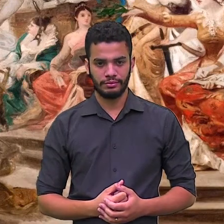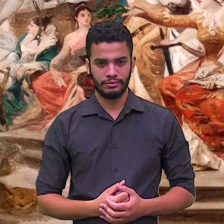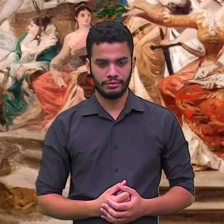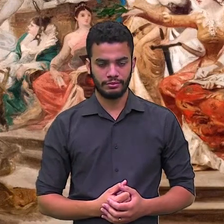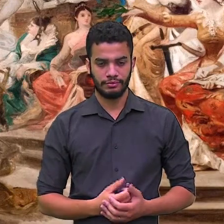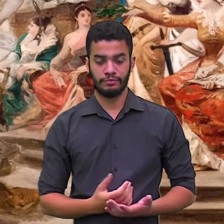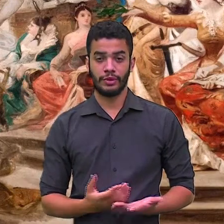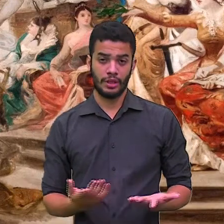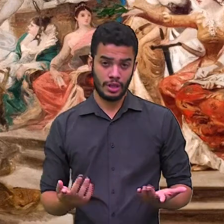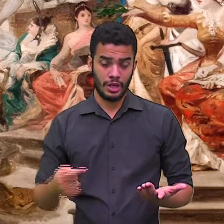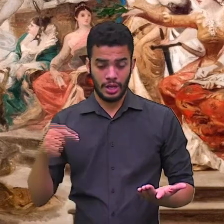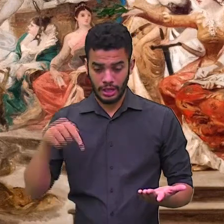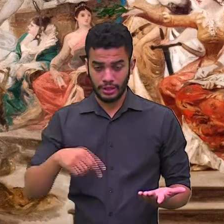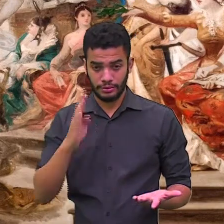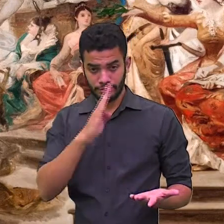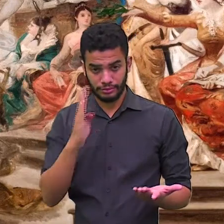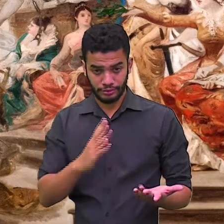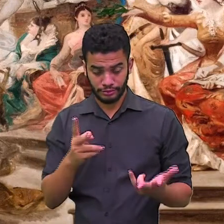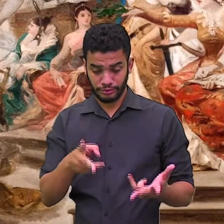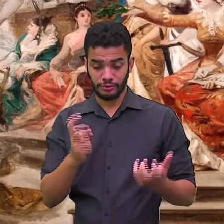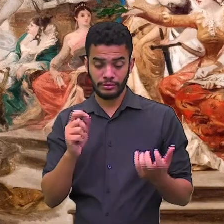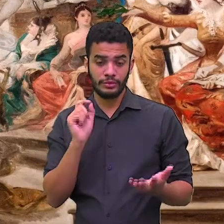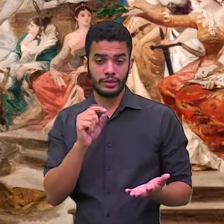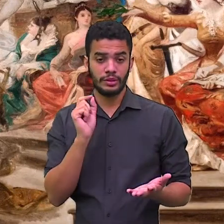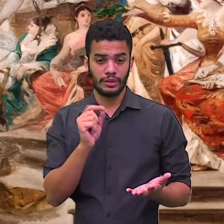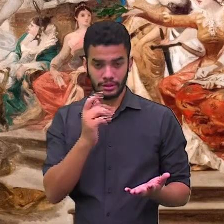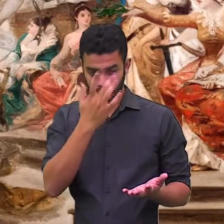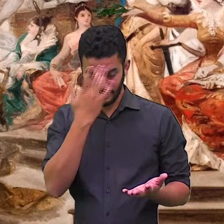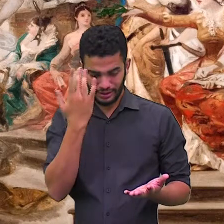as quais os